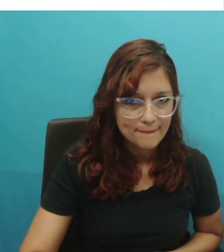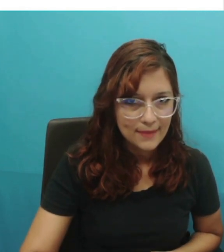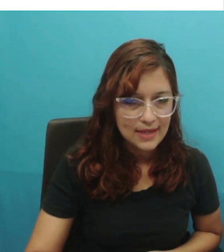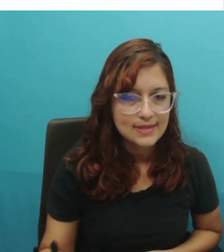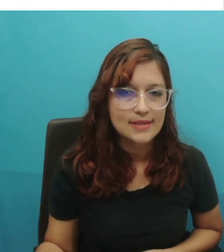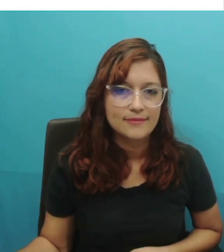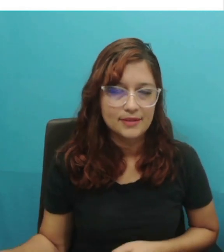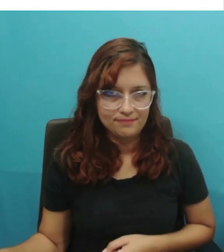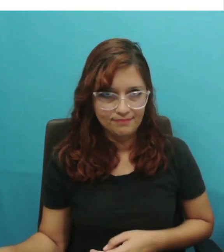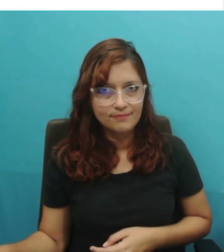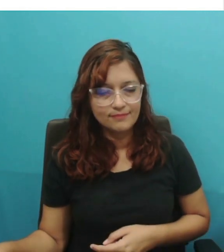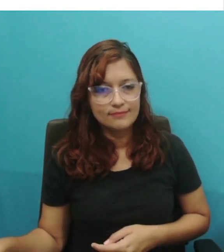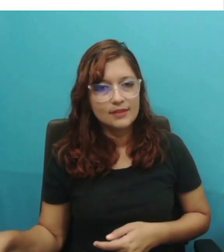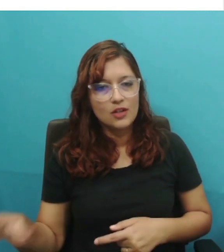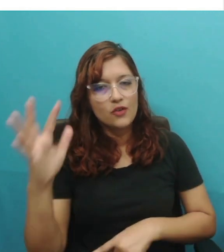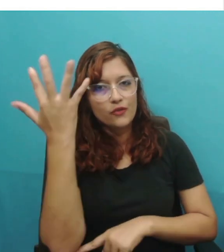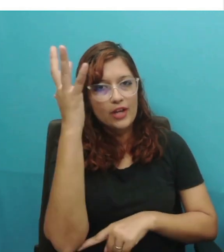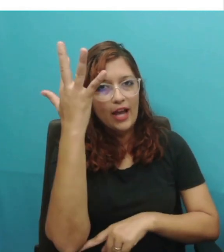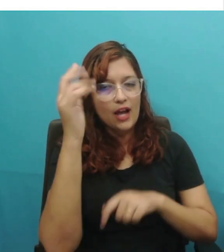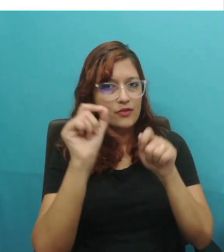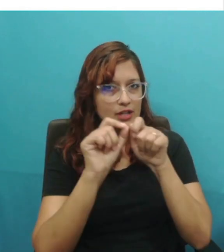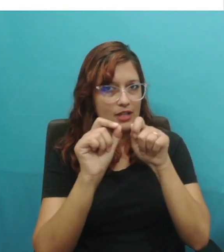Então, isso é a voz passiva.